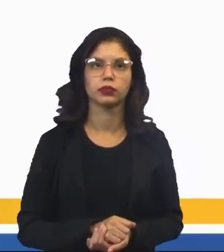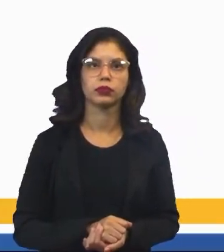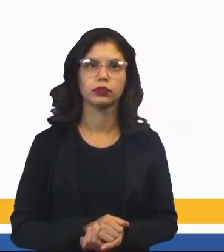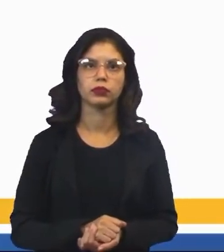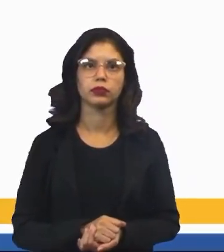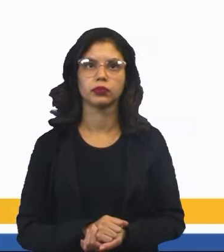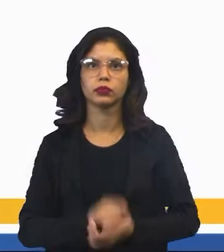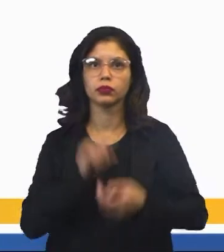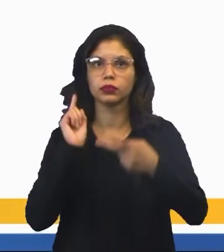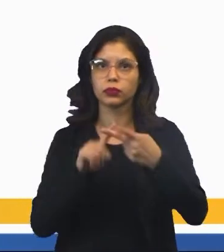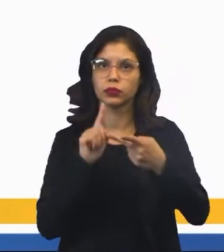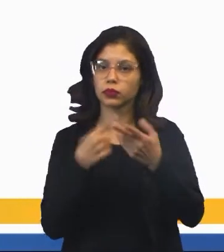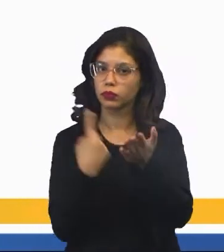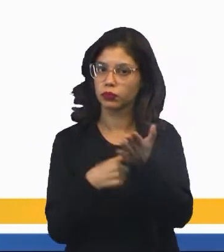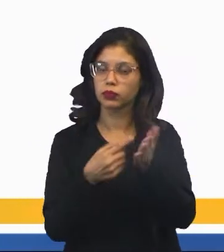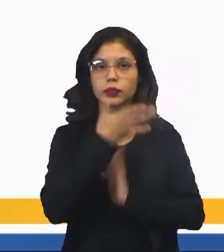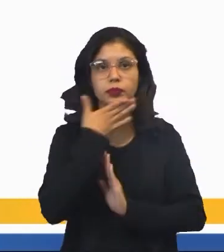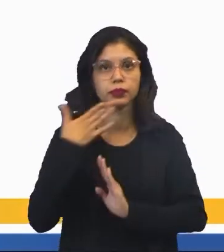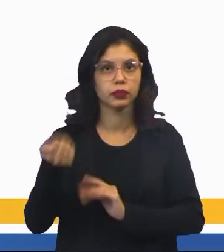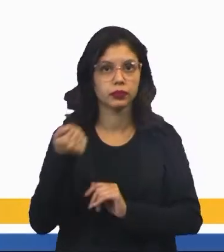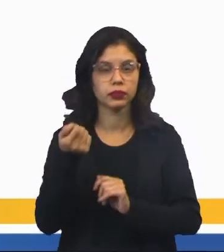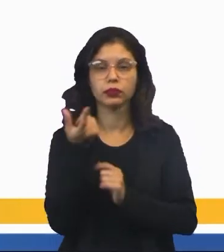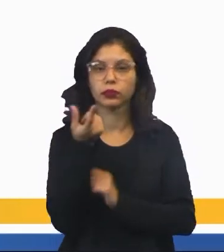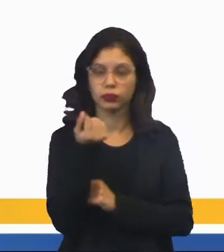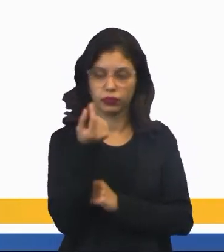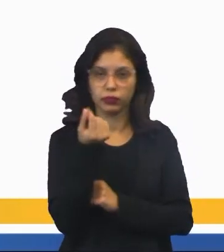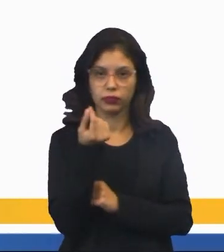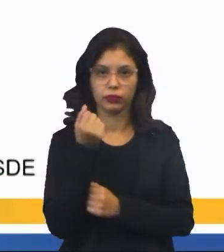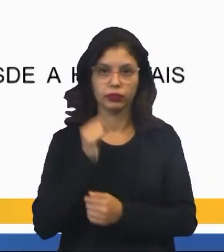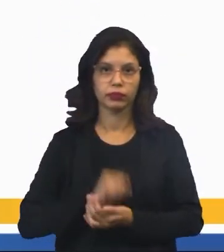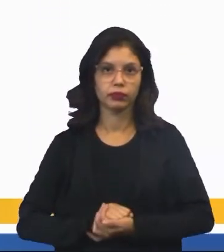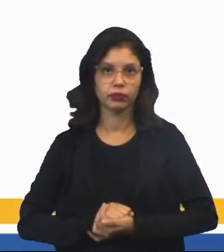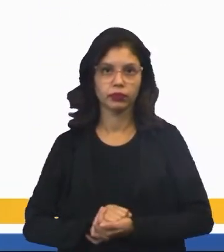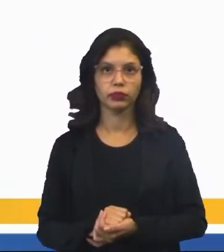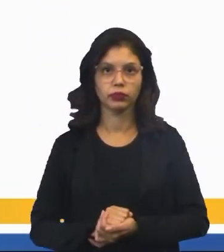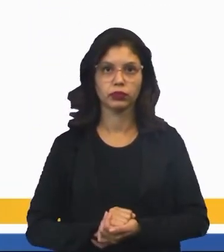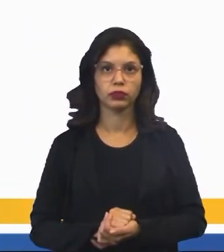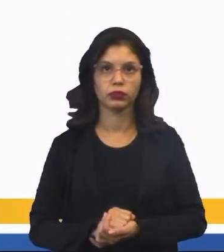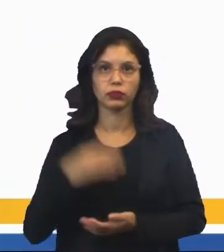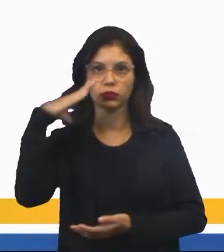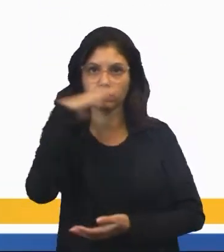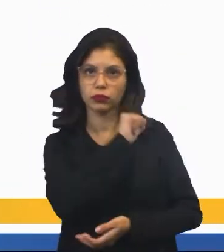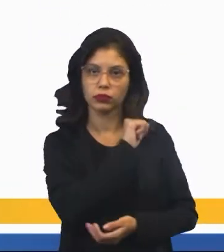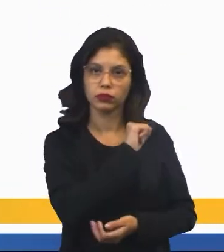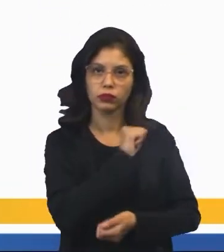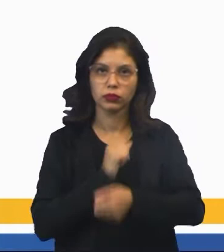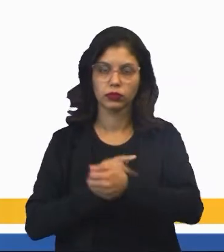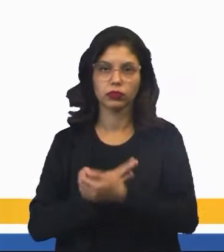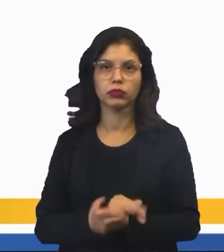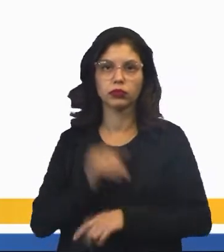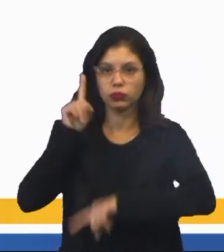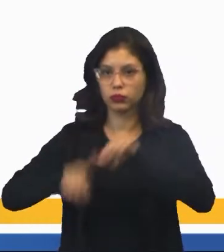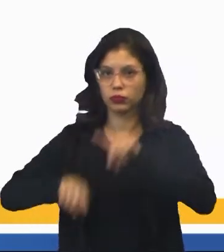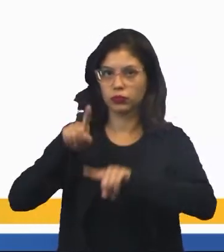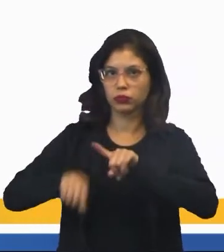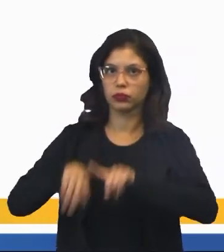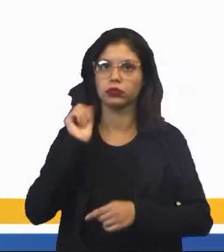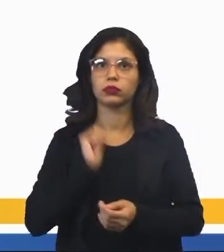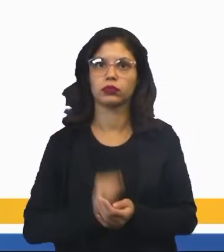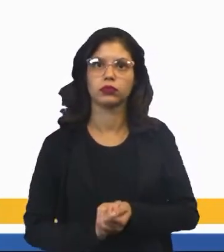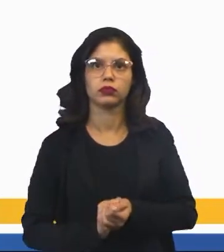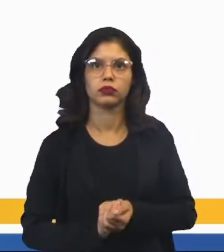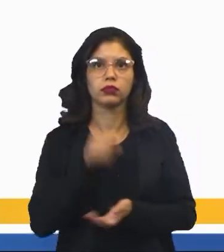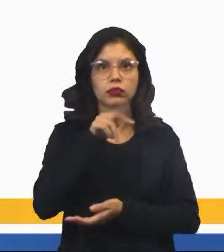fator. Melhores condições financeiras. O rápido acesso a bens